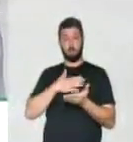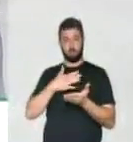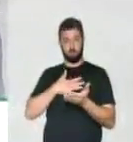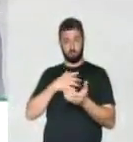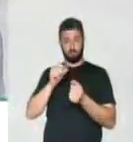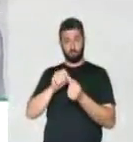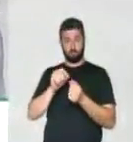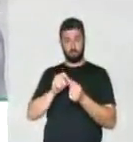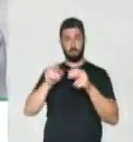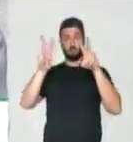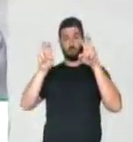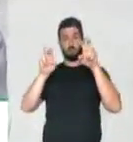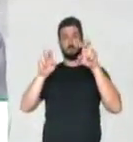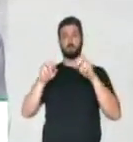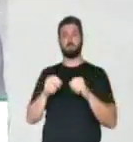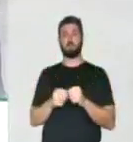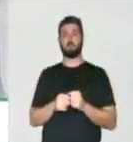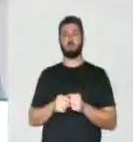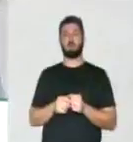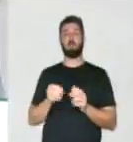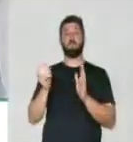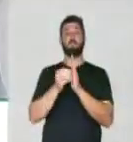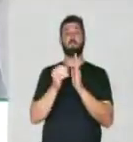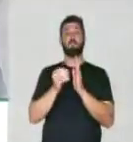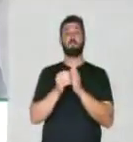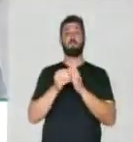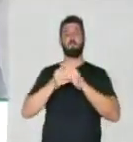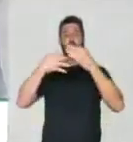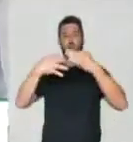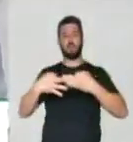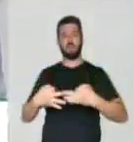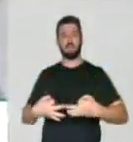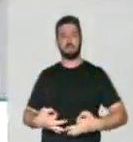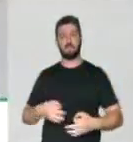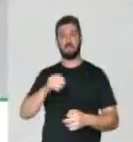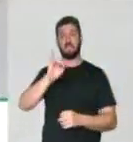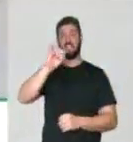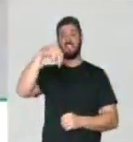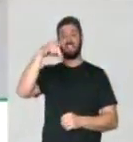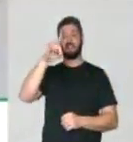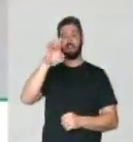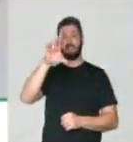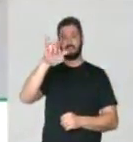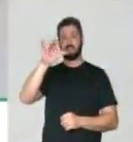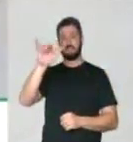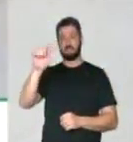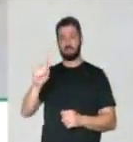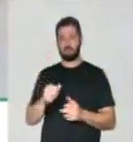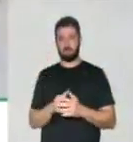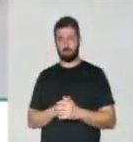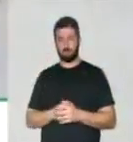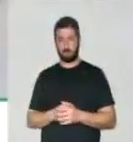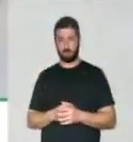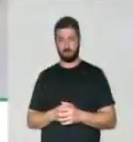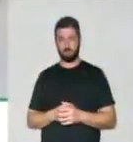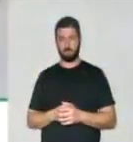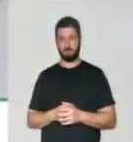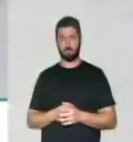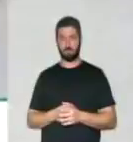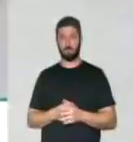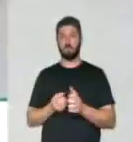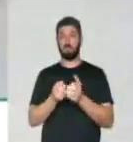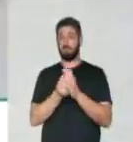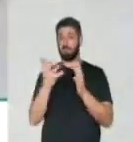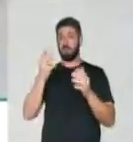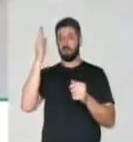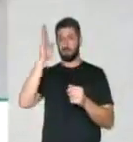minha autoria intitulado Indecências. São muitas. Pedido de Vossa Excelência. São muitas